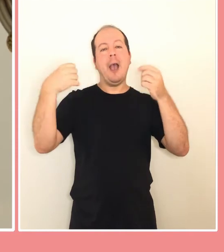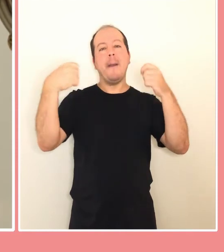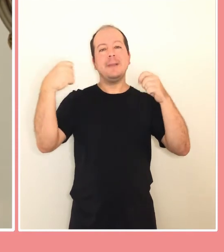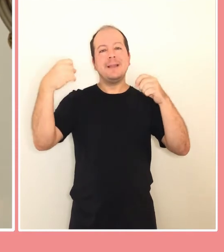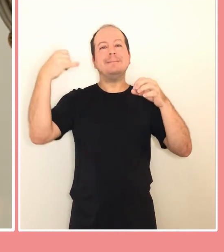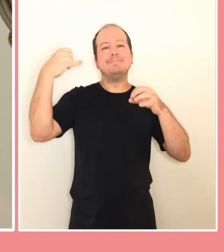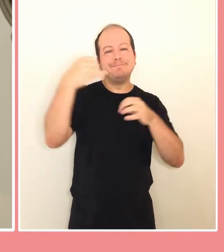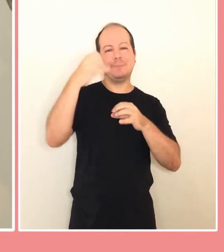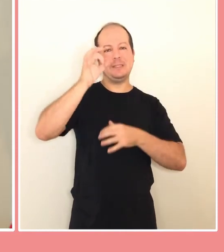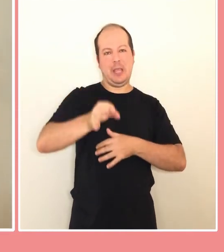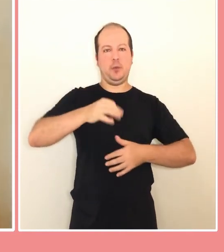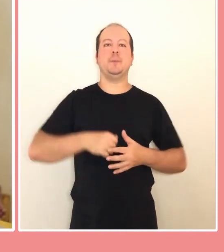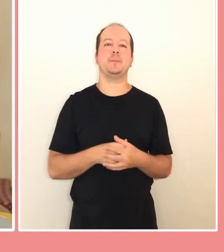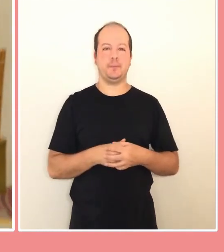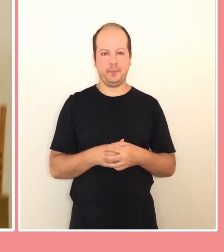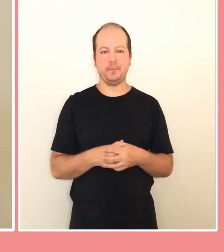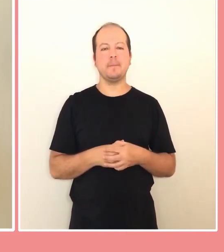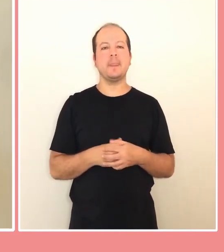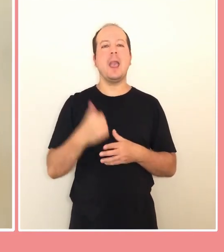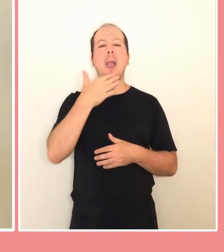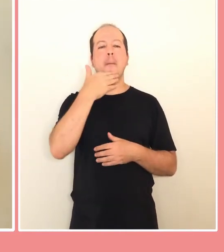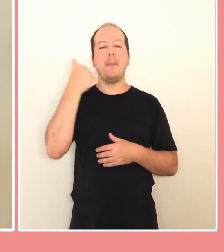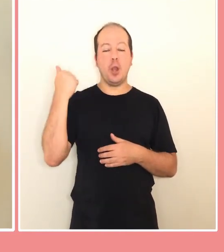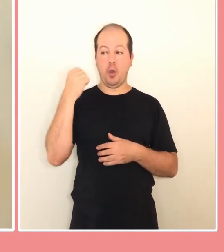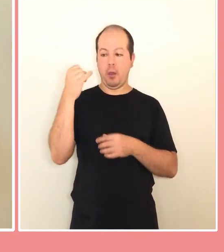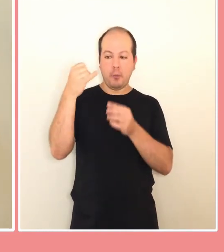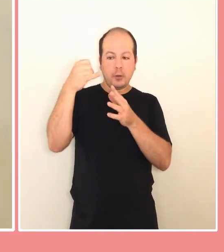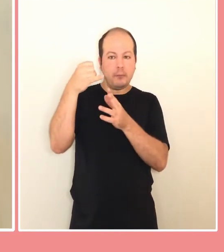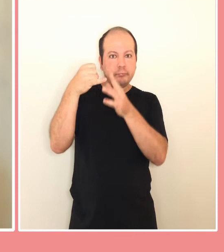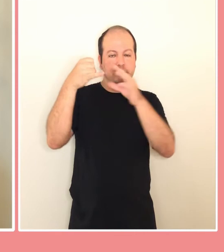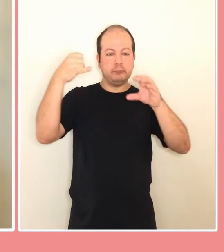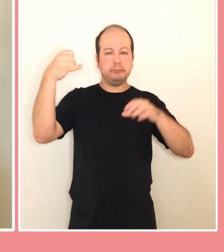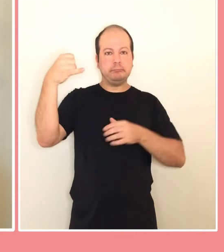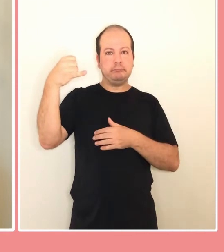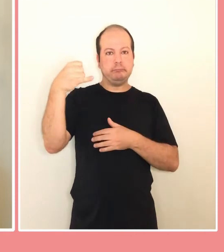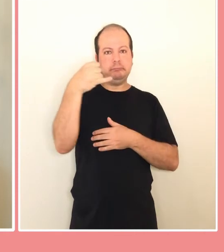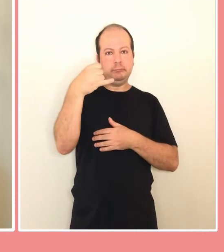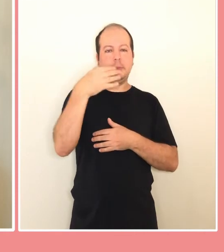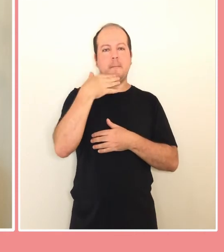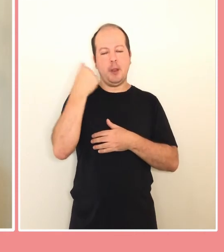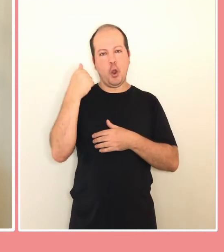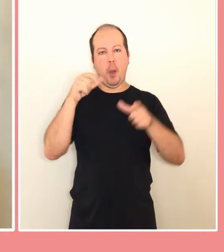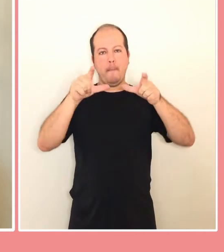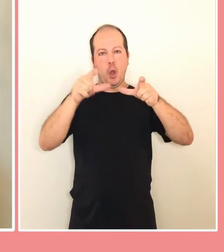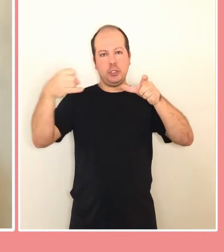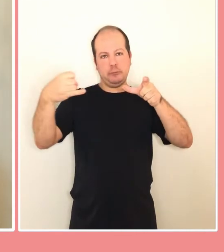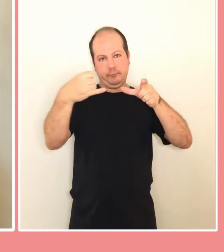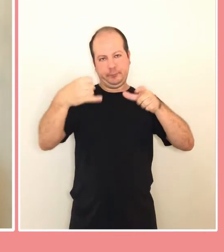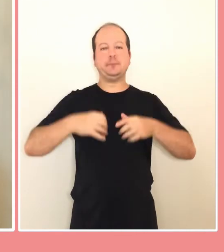gente corta um ângulo, faz uma ponta na mangueira para facilitar esse encaixe. E